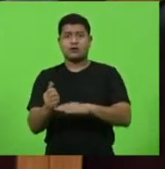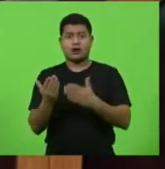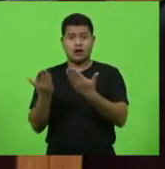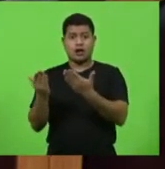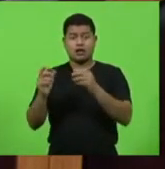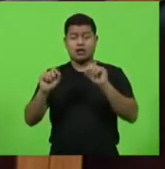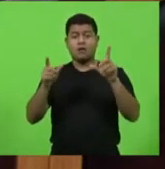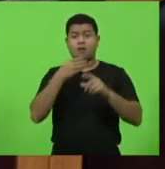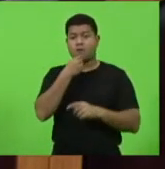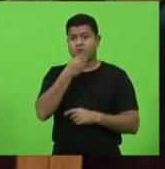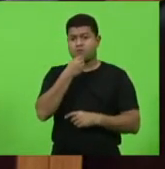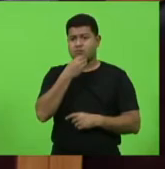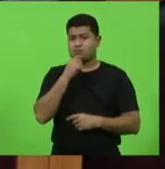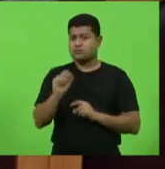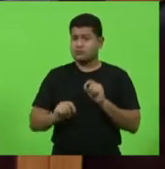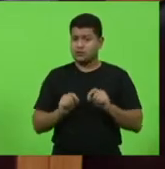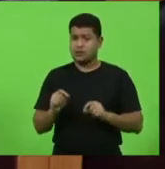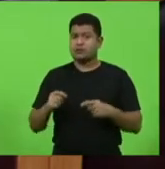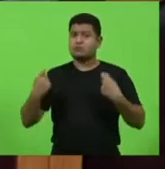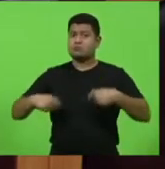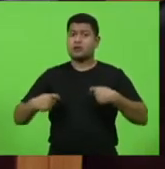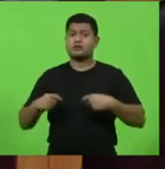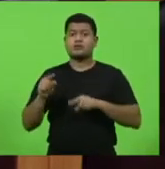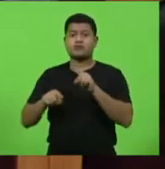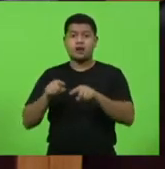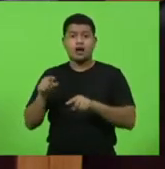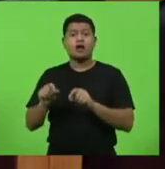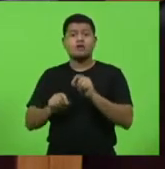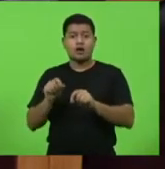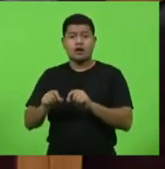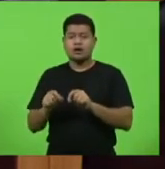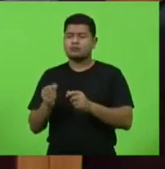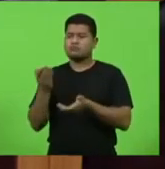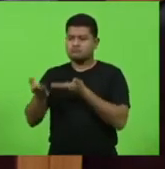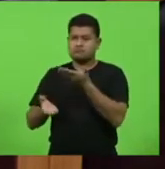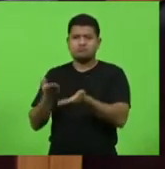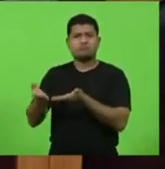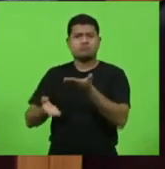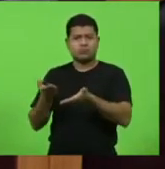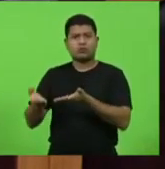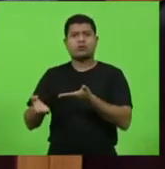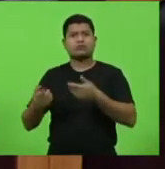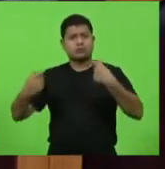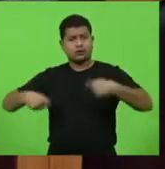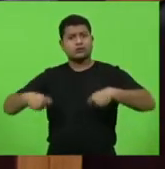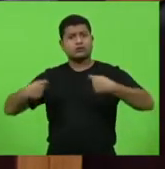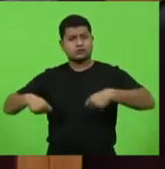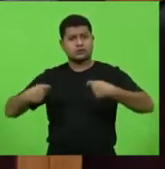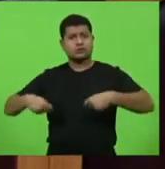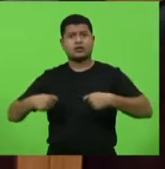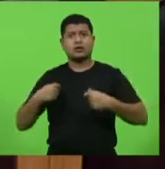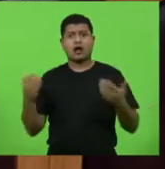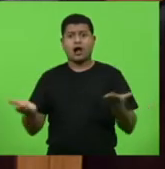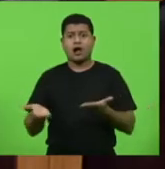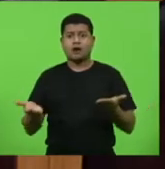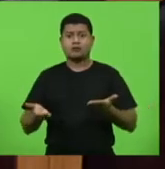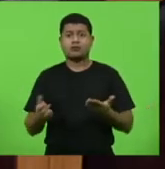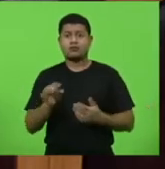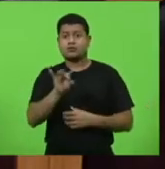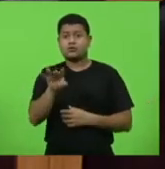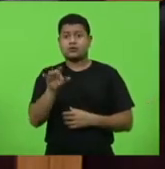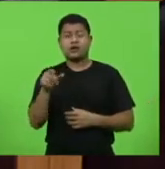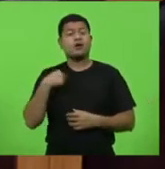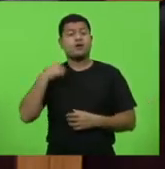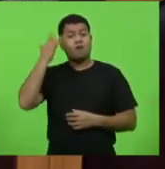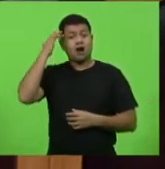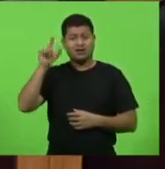também precisa de tratamento, né? Os reflexos só apareceram agora? Não, eu acho que ele já era